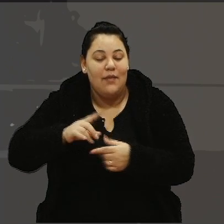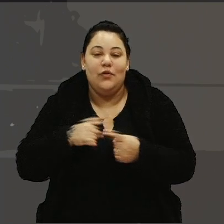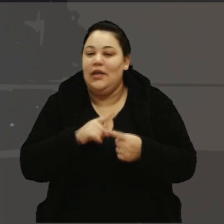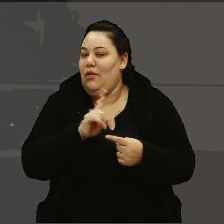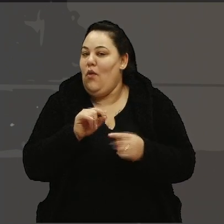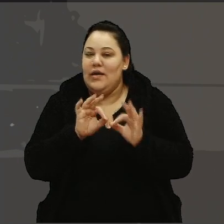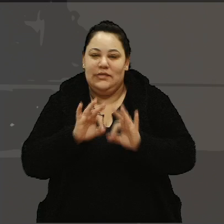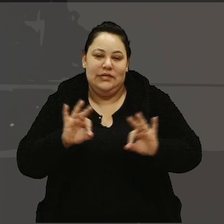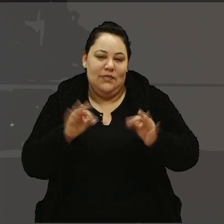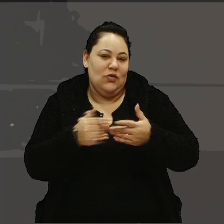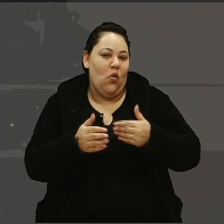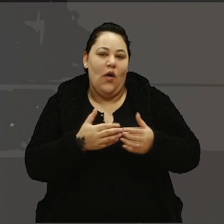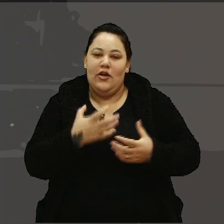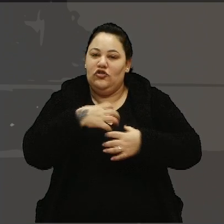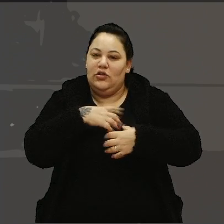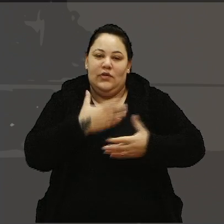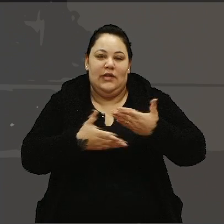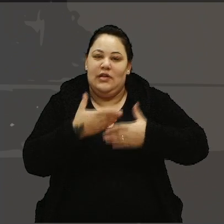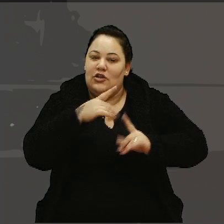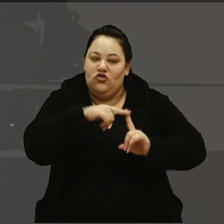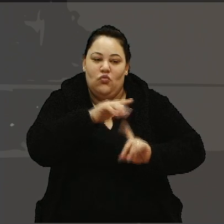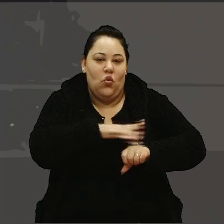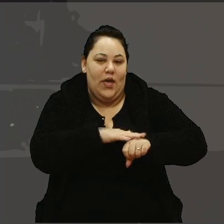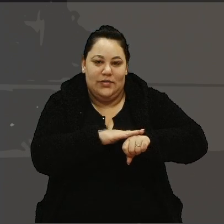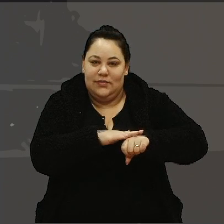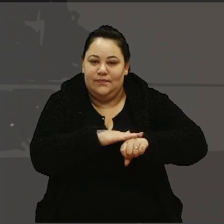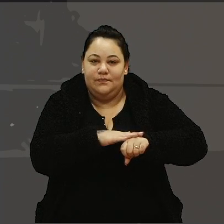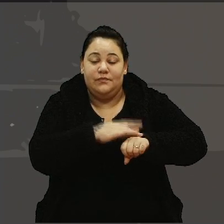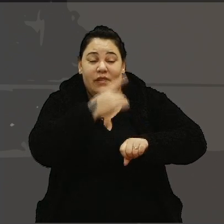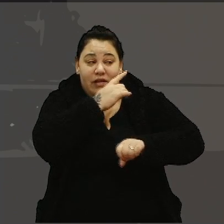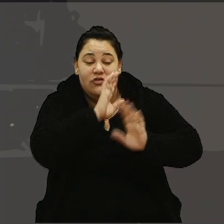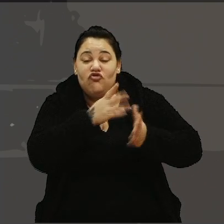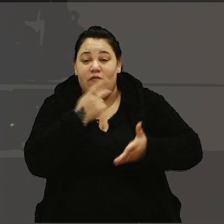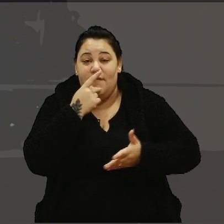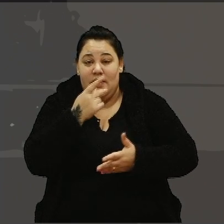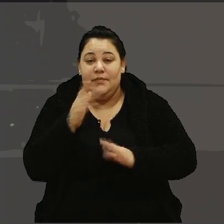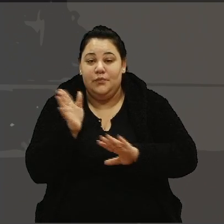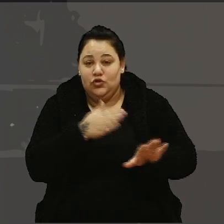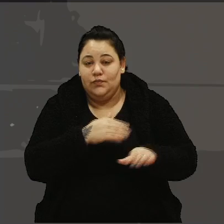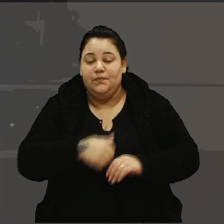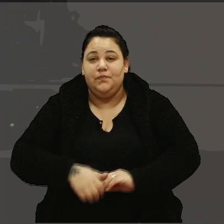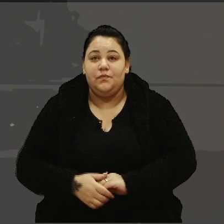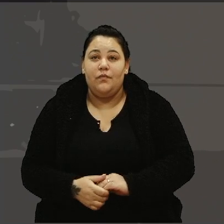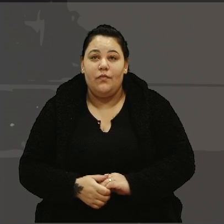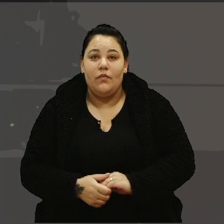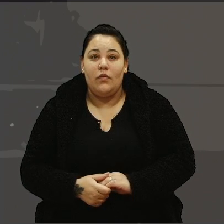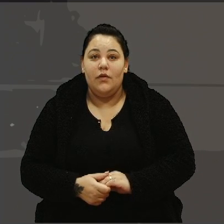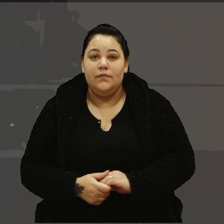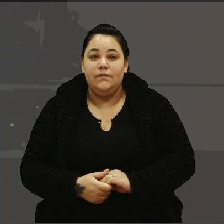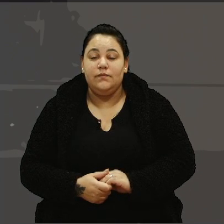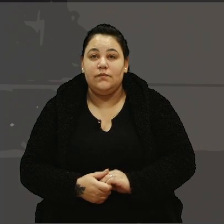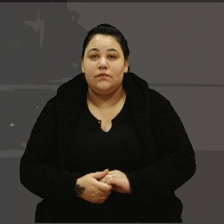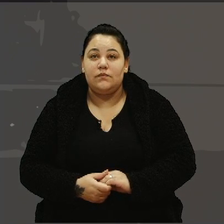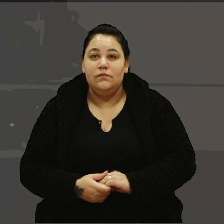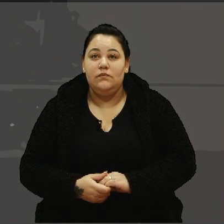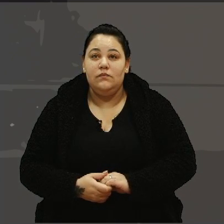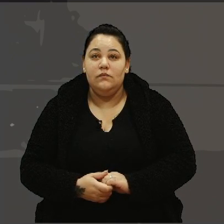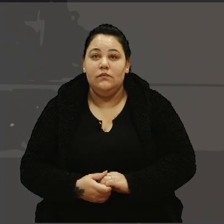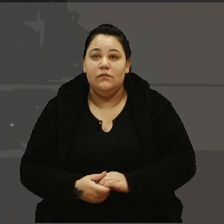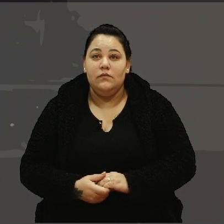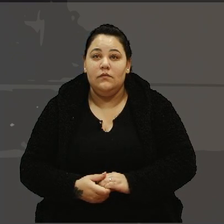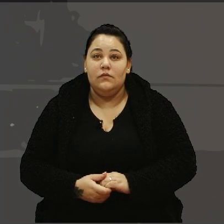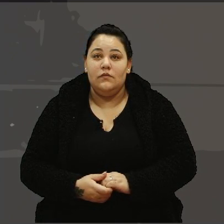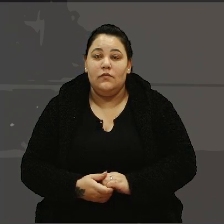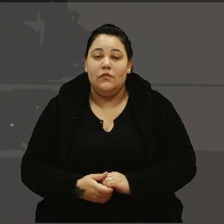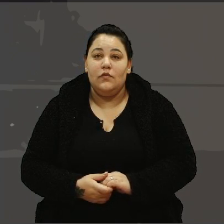tipo de adoecimento. Então, aqui eu já falei, pode passar, atendimentos individuais, grupais, a equipe do